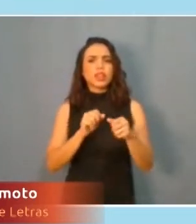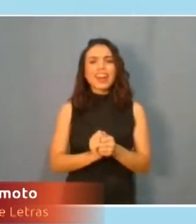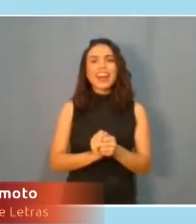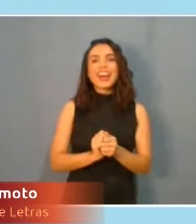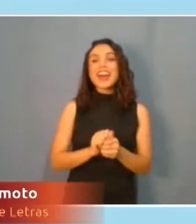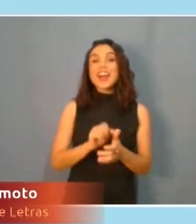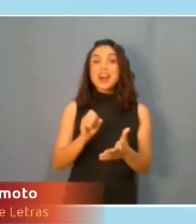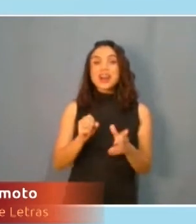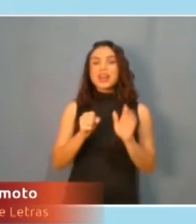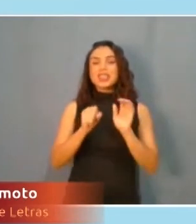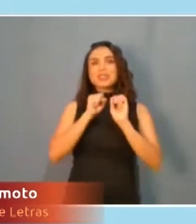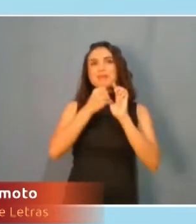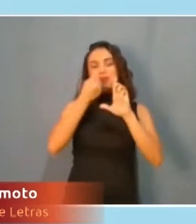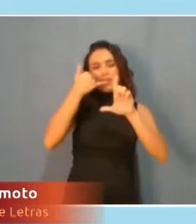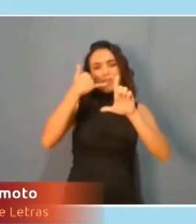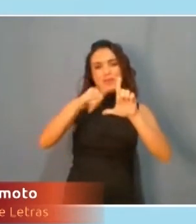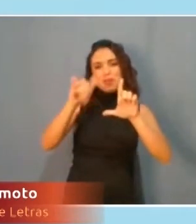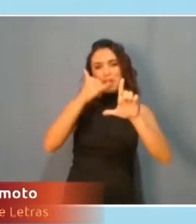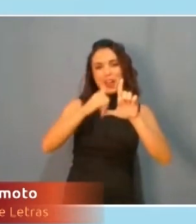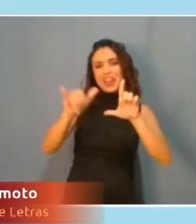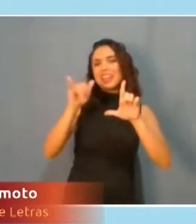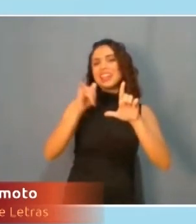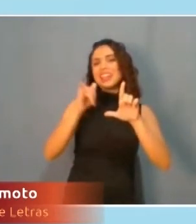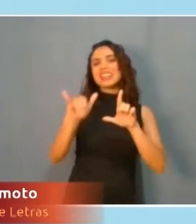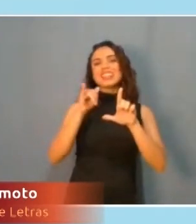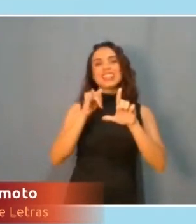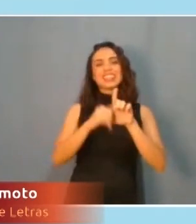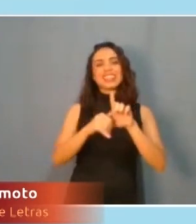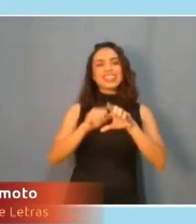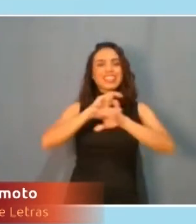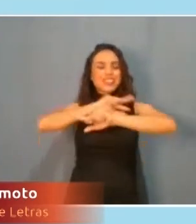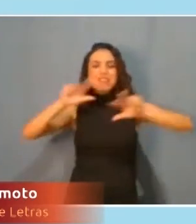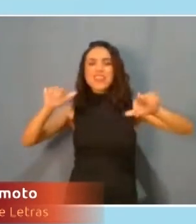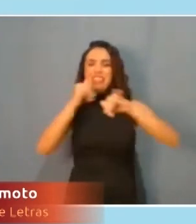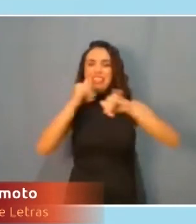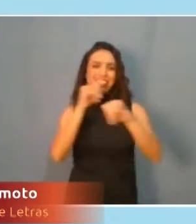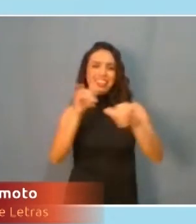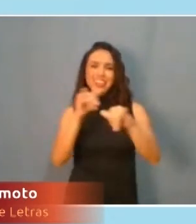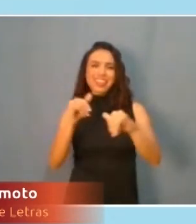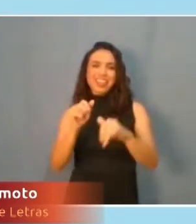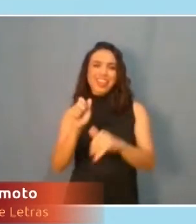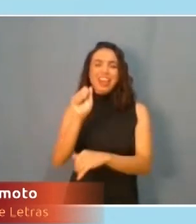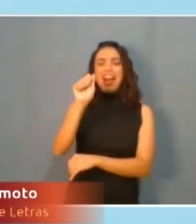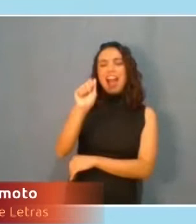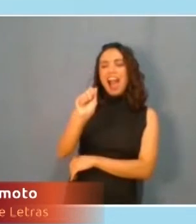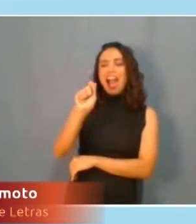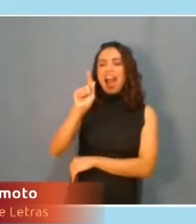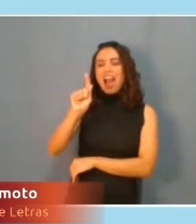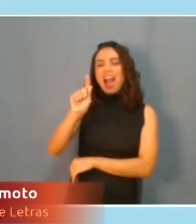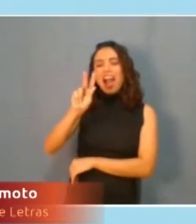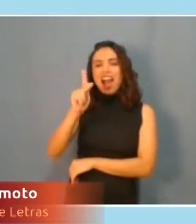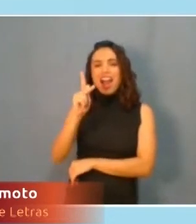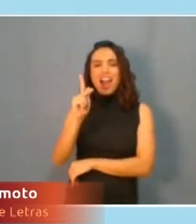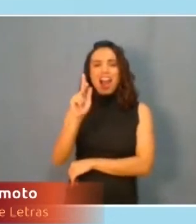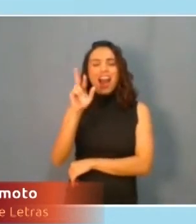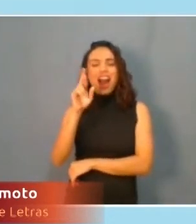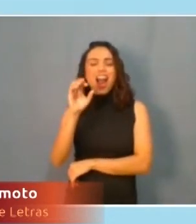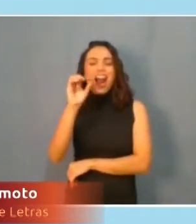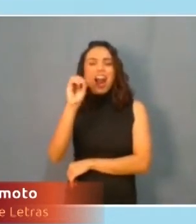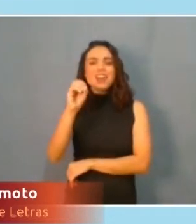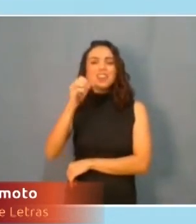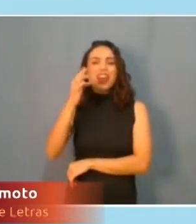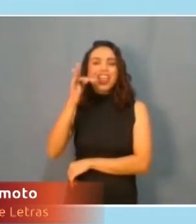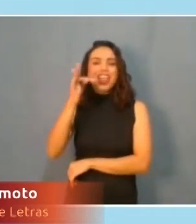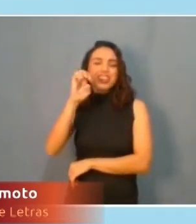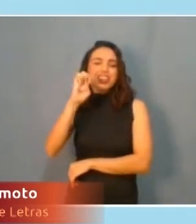tech, o agro é pop, enfim. Porque nós somos um dos maiores produtores de alimentos do mundo e mesmo assim as pessoas aqui no Brasil